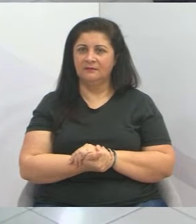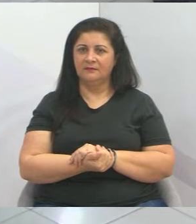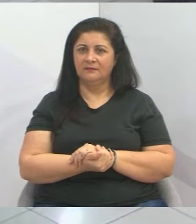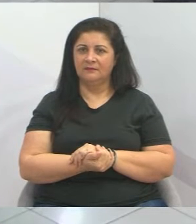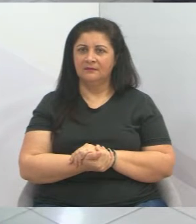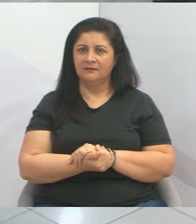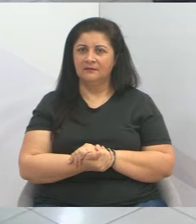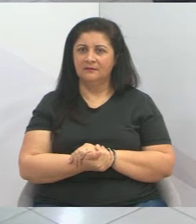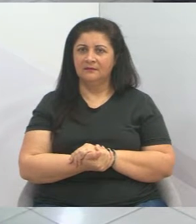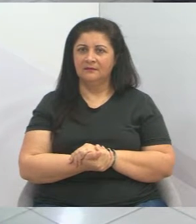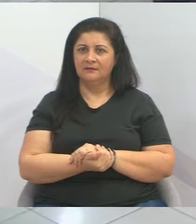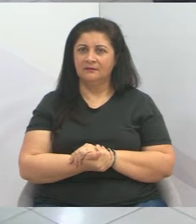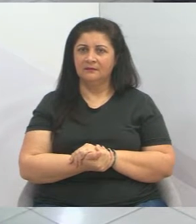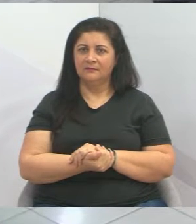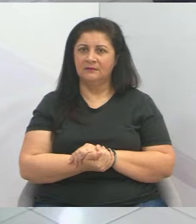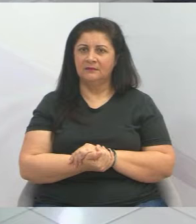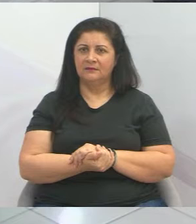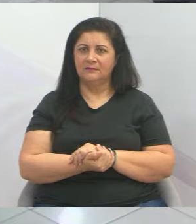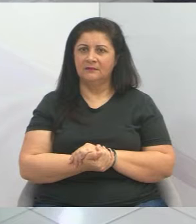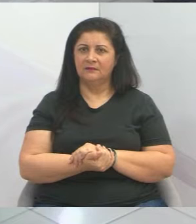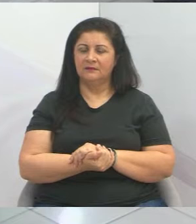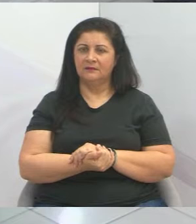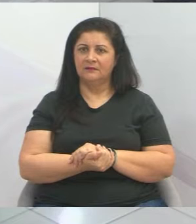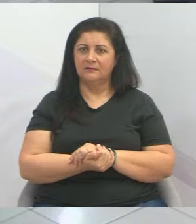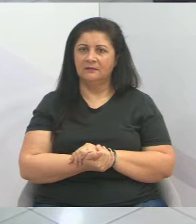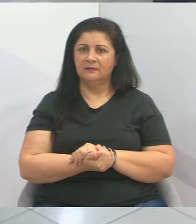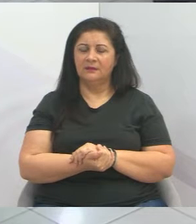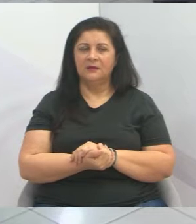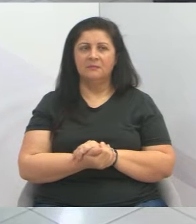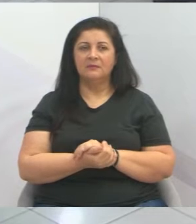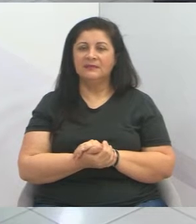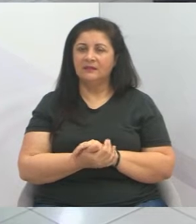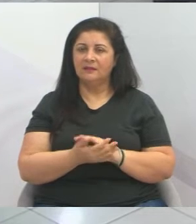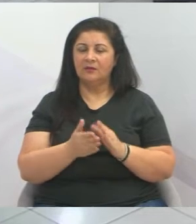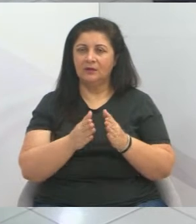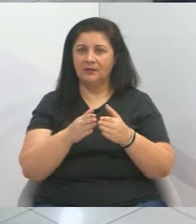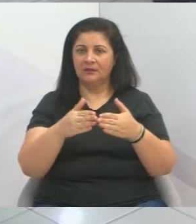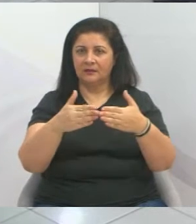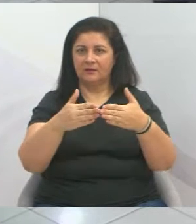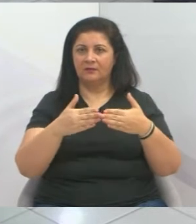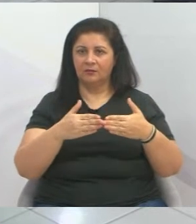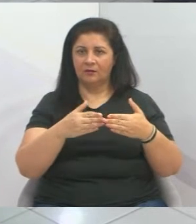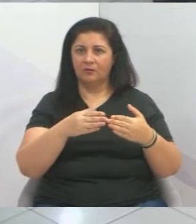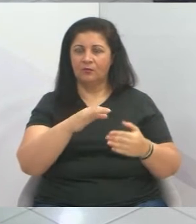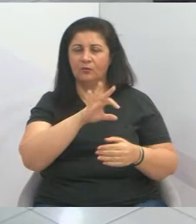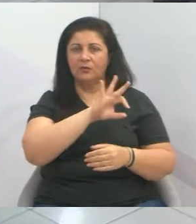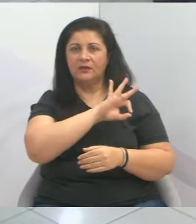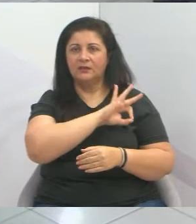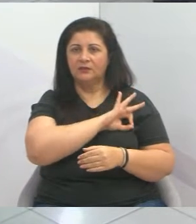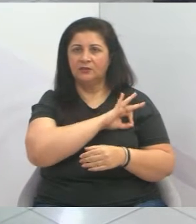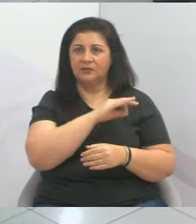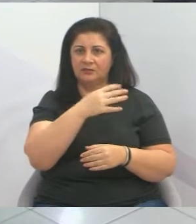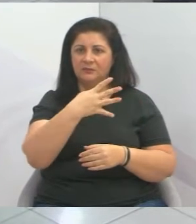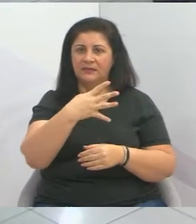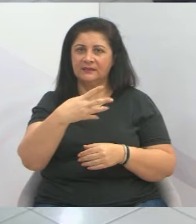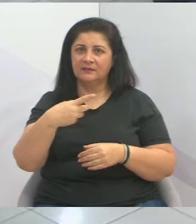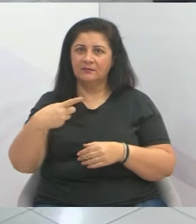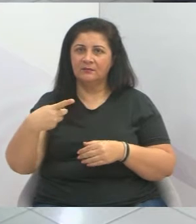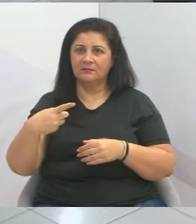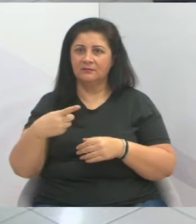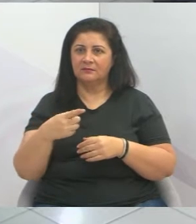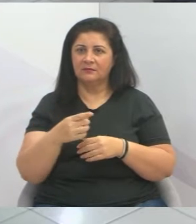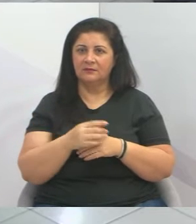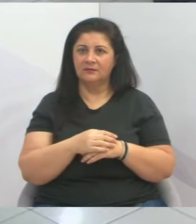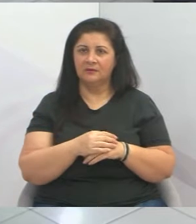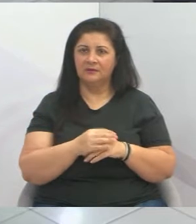requerimento 231 ao 41º Batalhão de Polícia Militar do interior solicitando